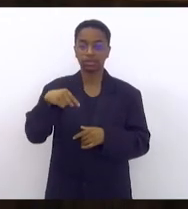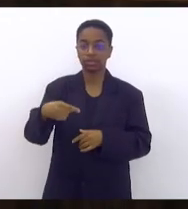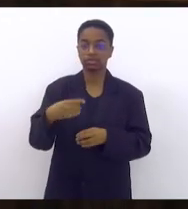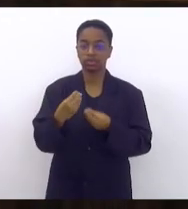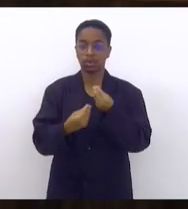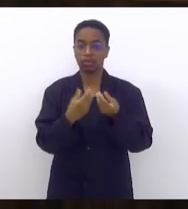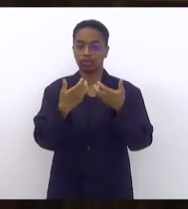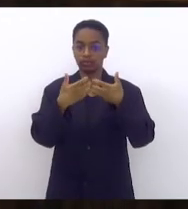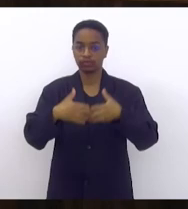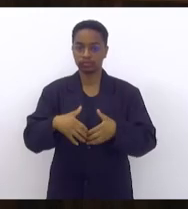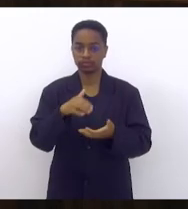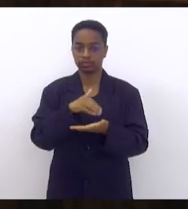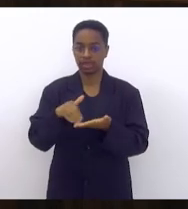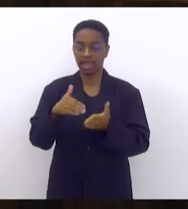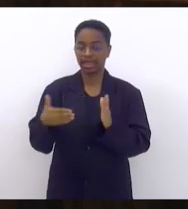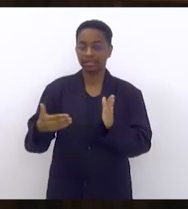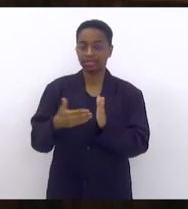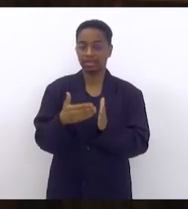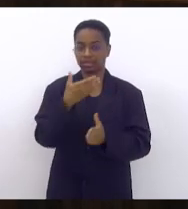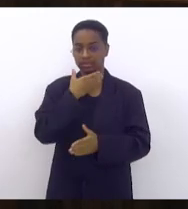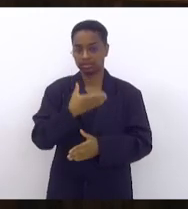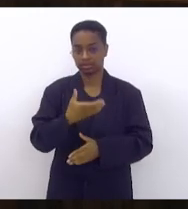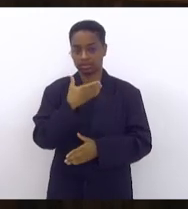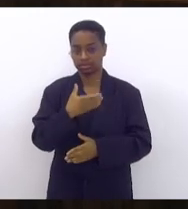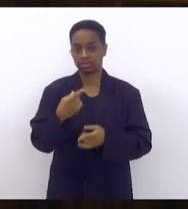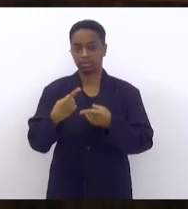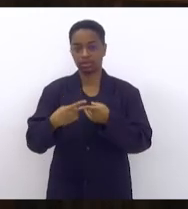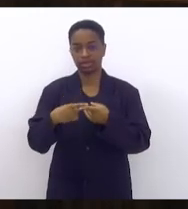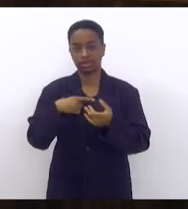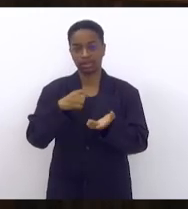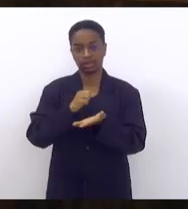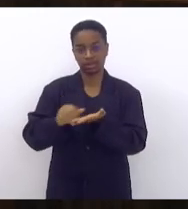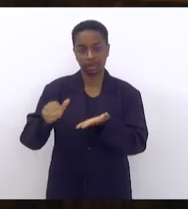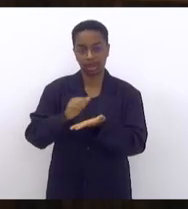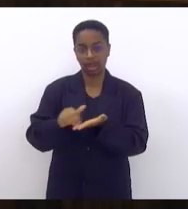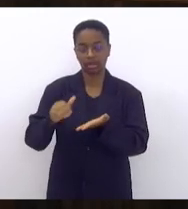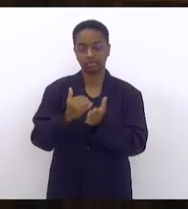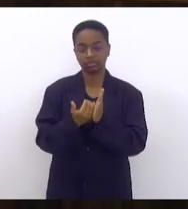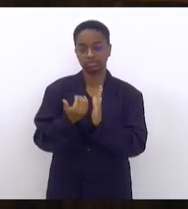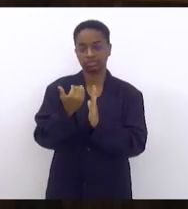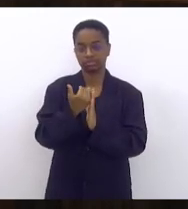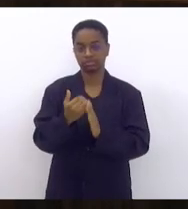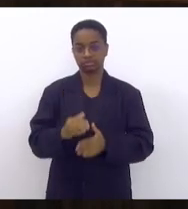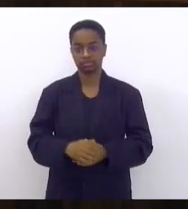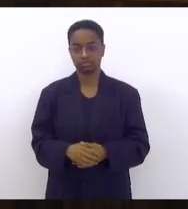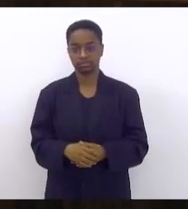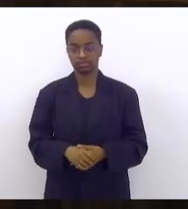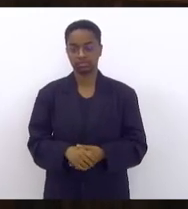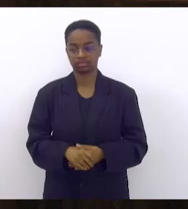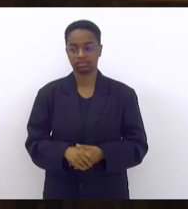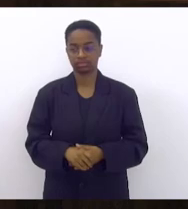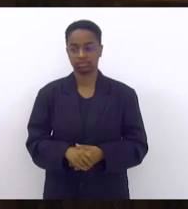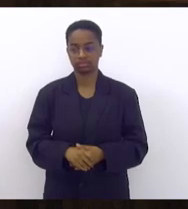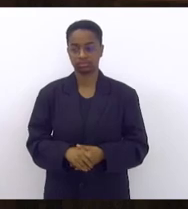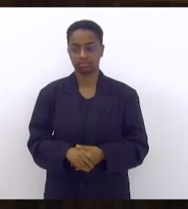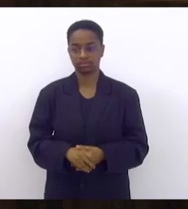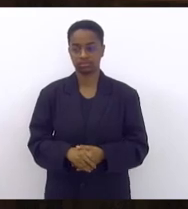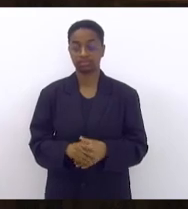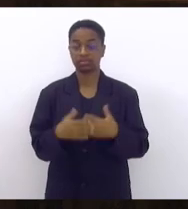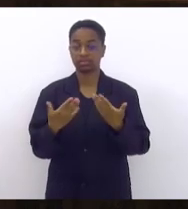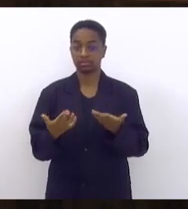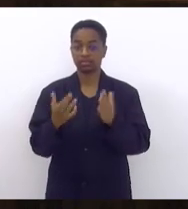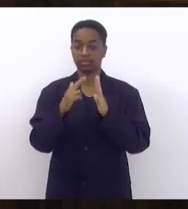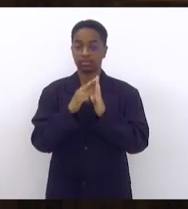da Secretaria até dezembro daquelas despesas discricionárias, como eu falei. Então, obviamente, a